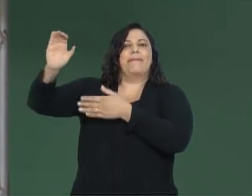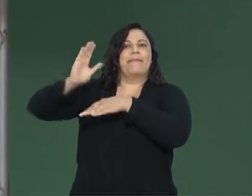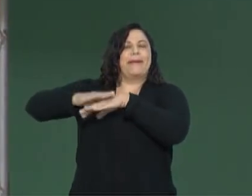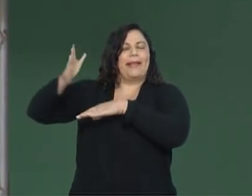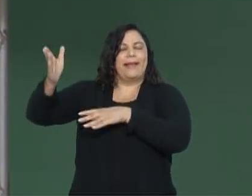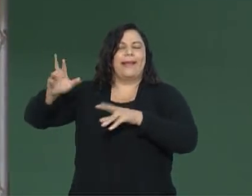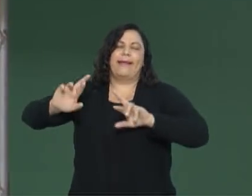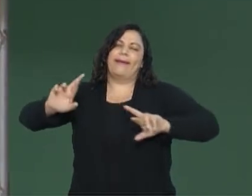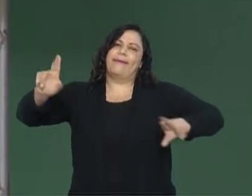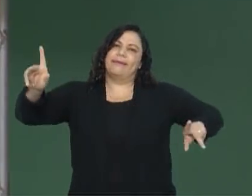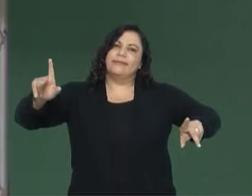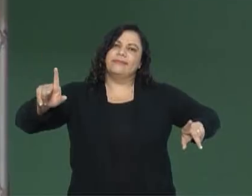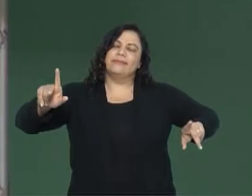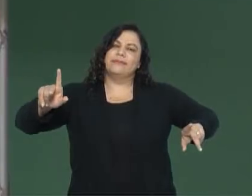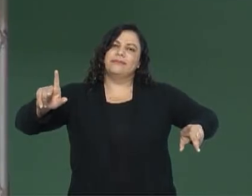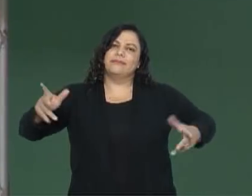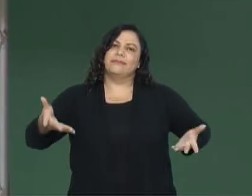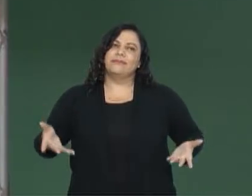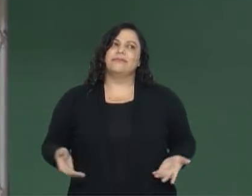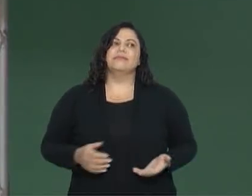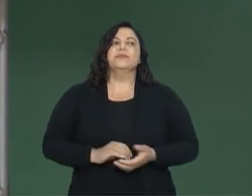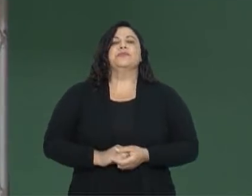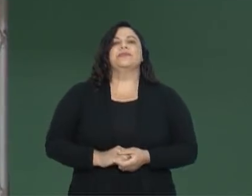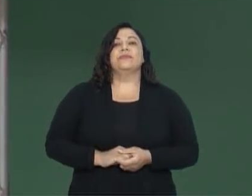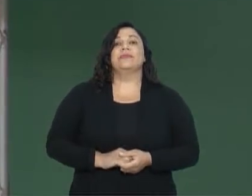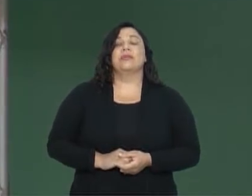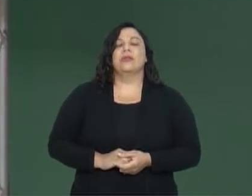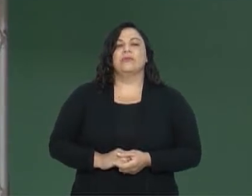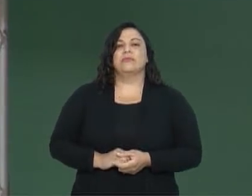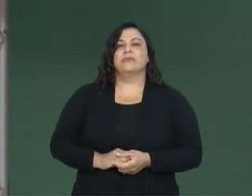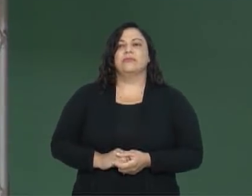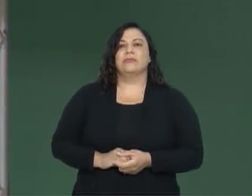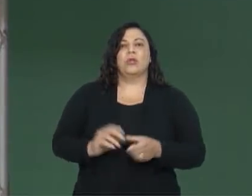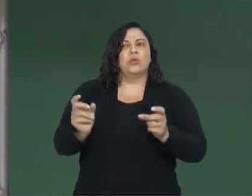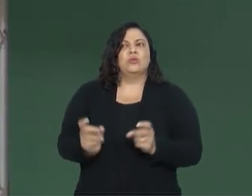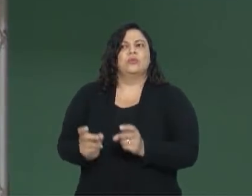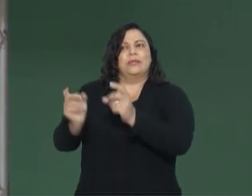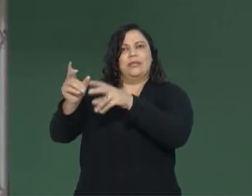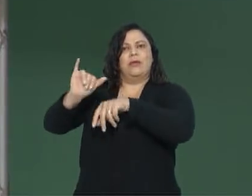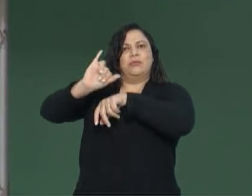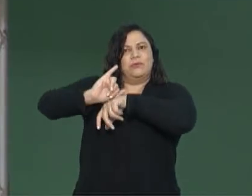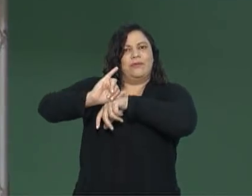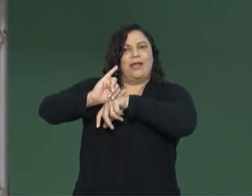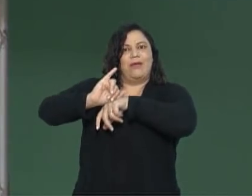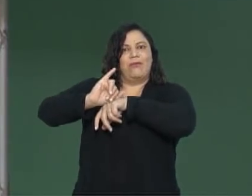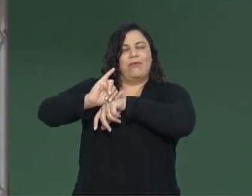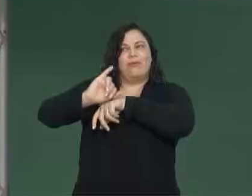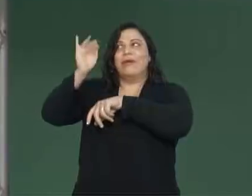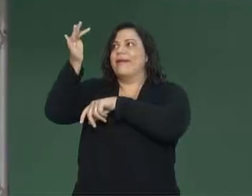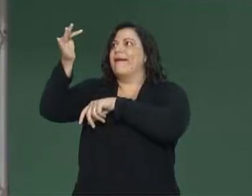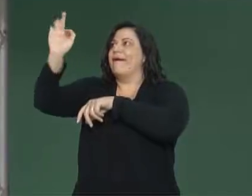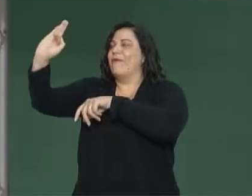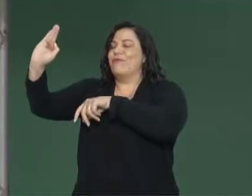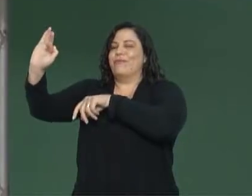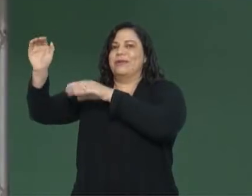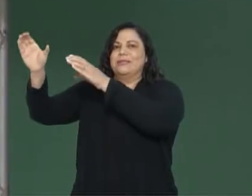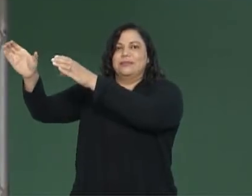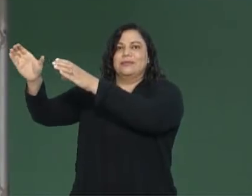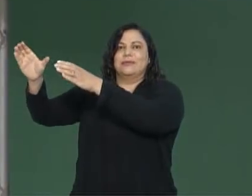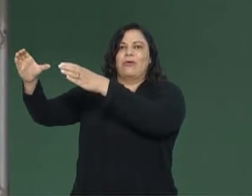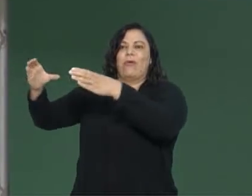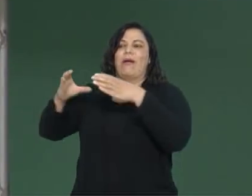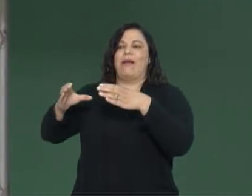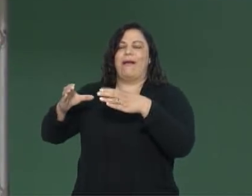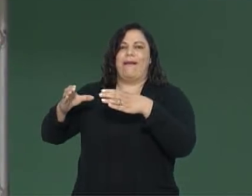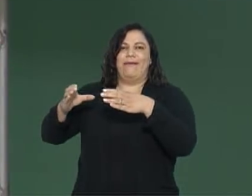Notaram a diferença? Olha só, nós mandamos uma tonelada de ferro e a França nos manda uma panela com 2, 3 quilos por um